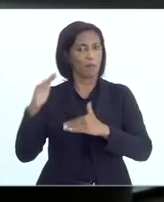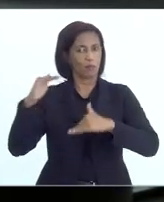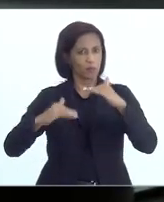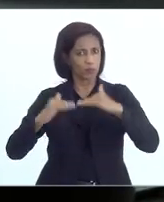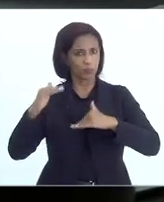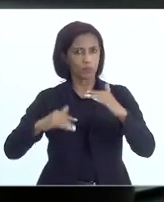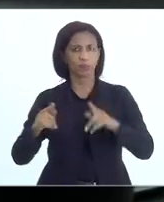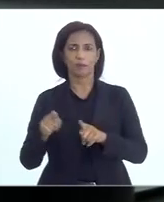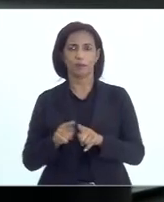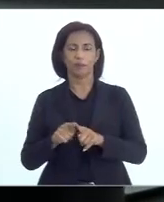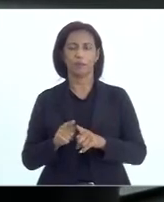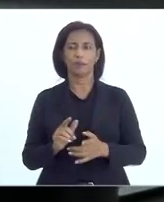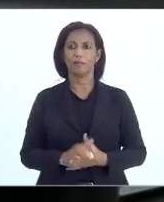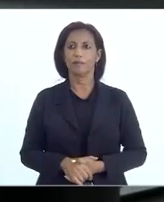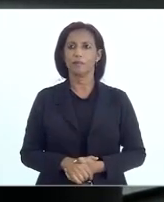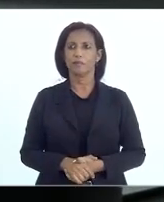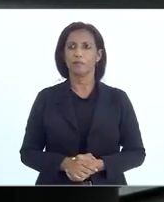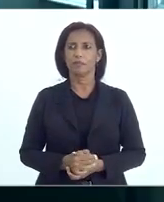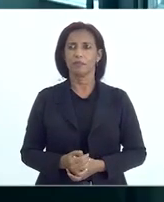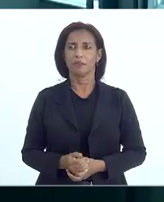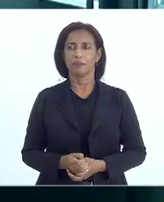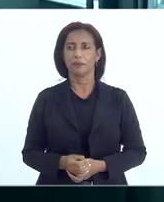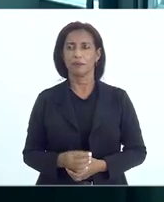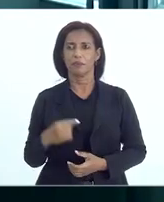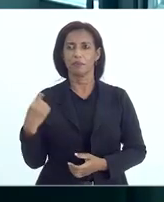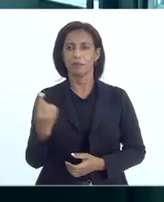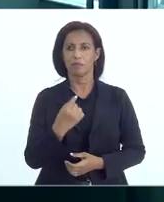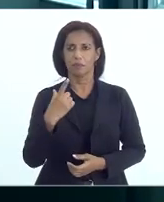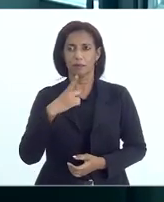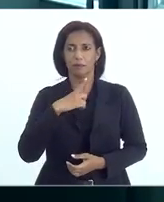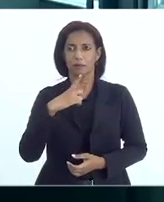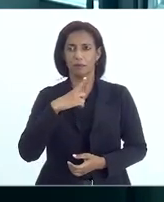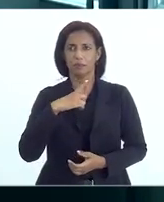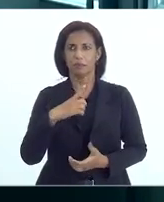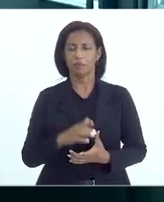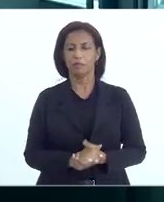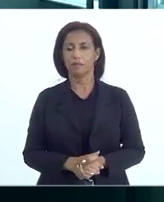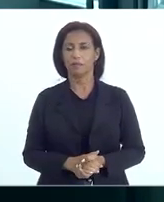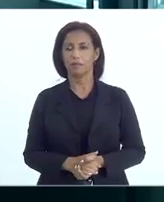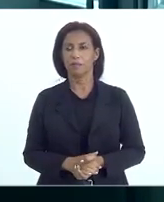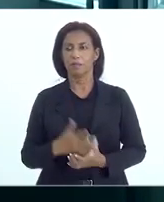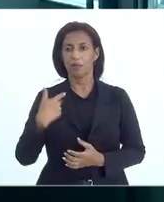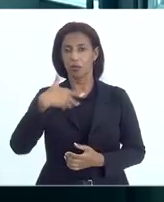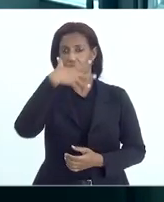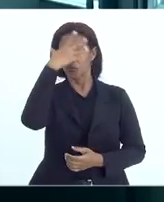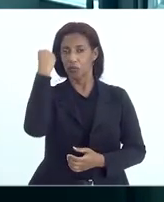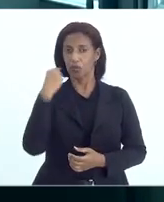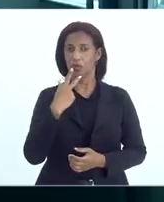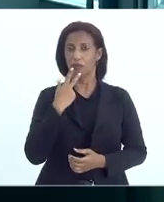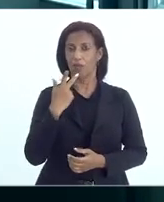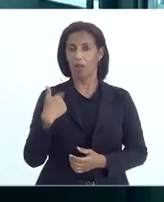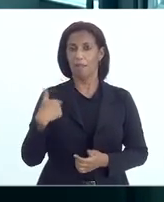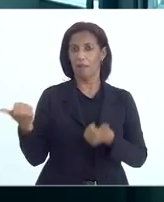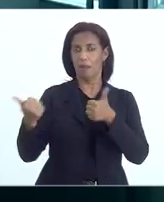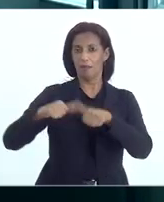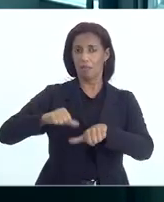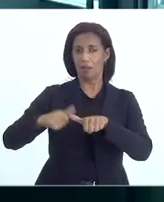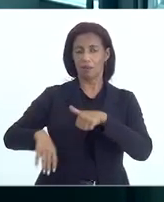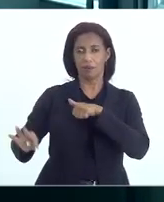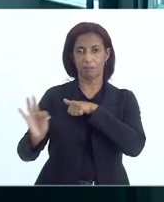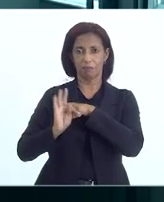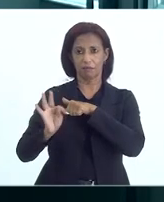flutuante é bem nós temos eu esqueci de comentar mas a minha análise